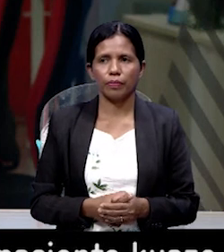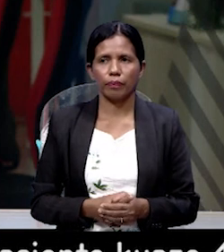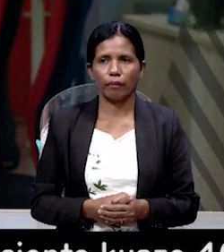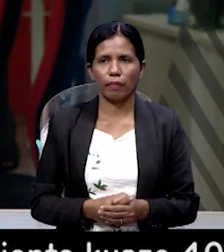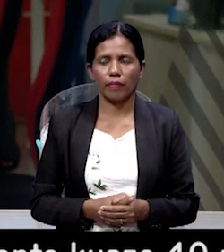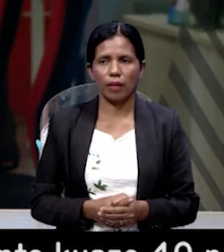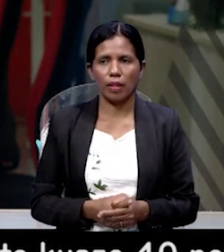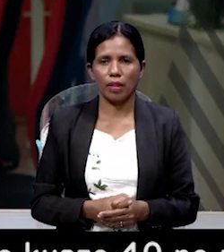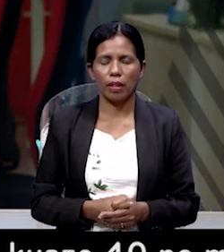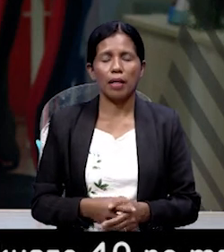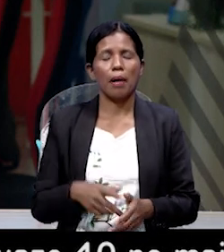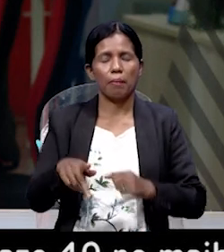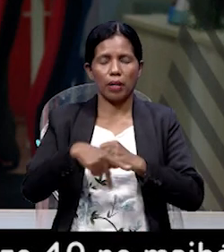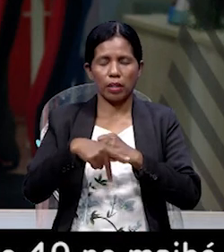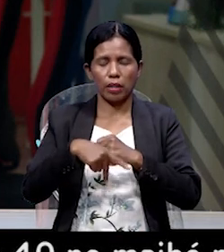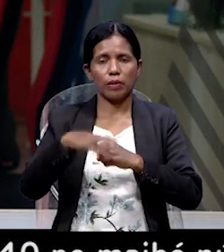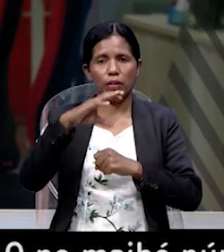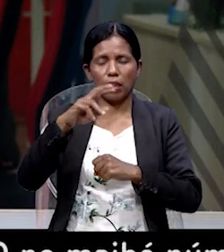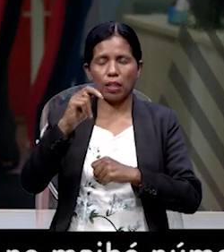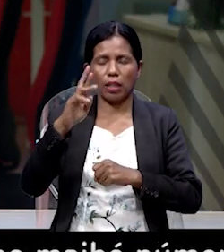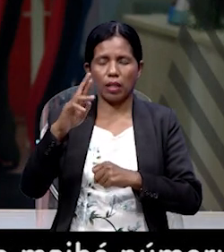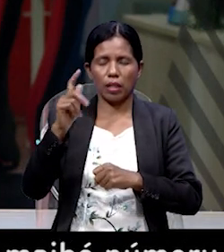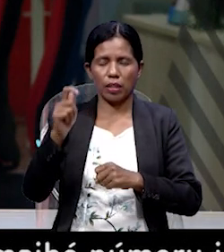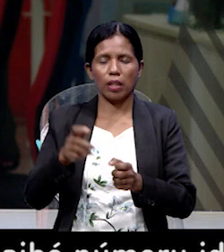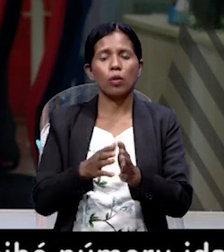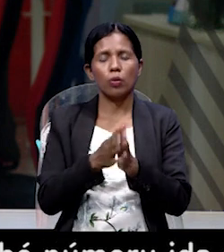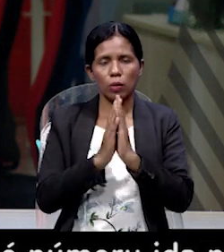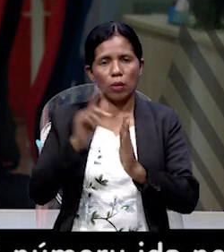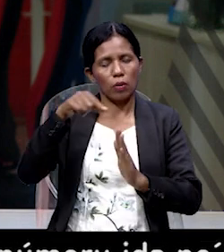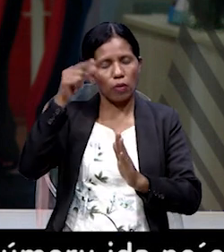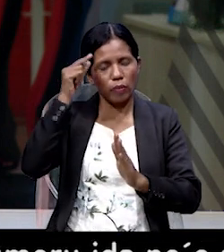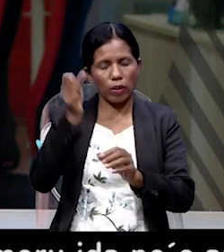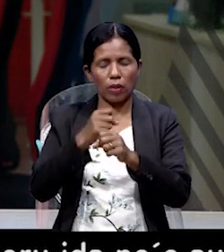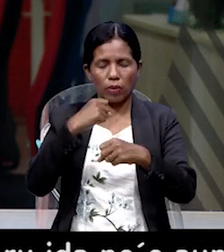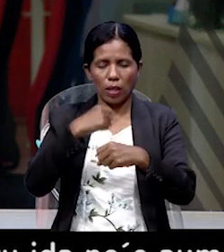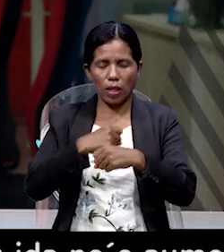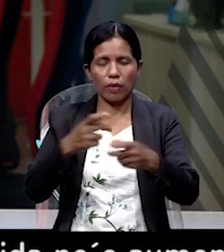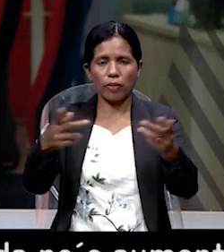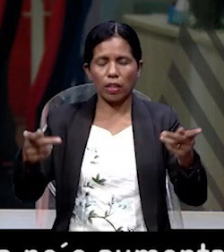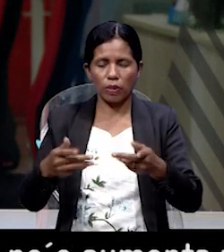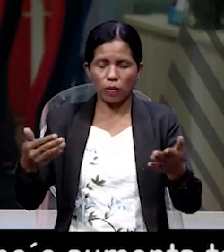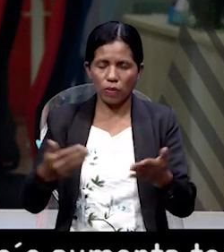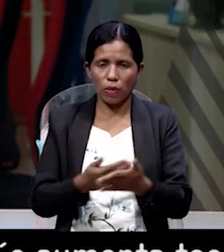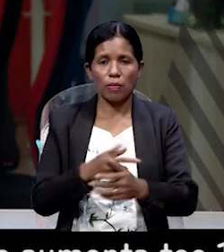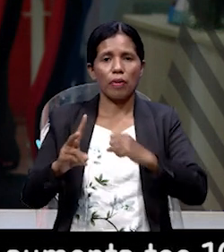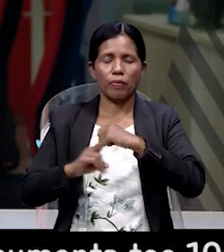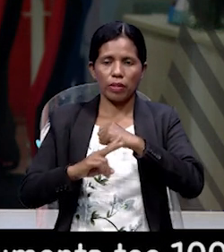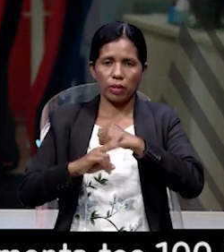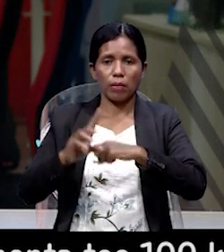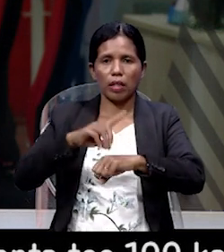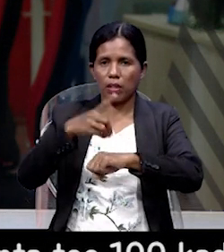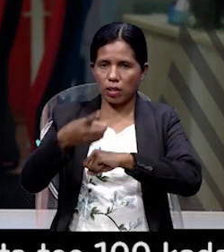Bancada CNRT exige governo ato acelera processo Hari Bairro Fon, ba vítima inundação.